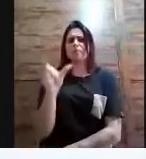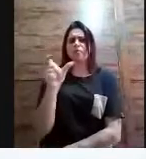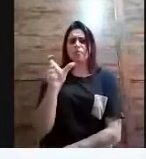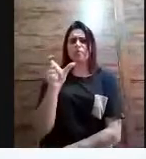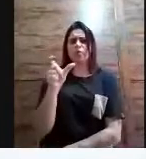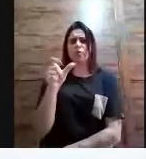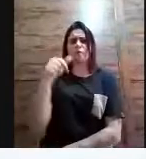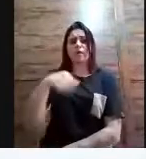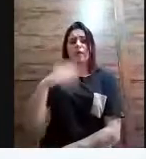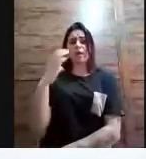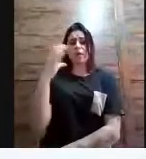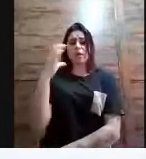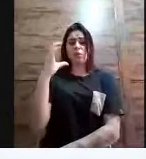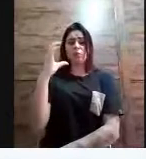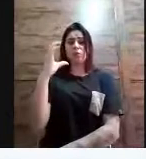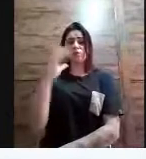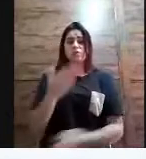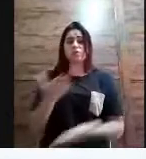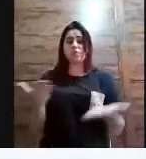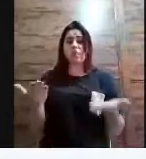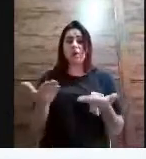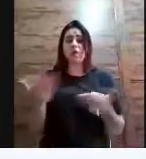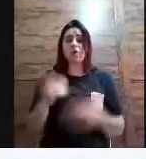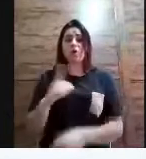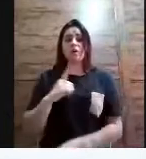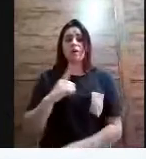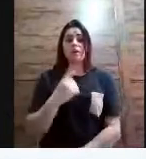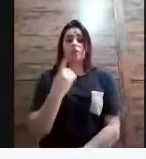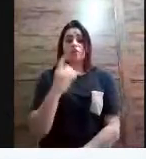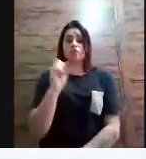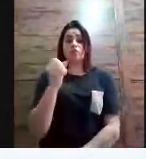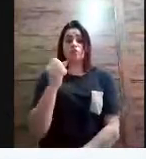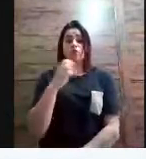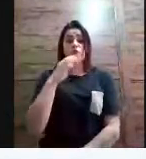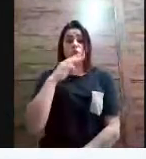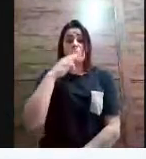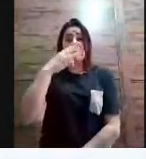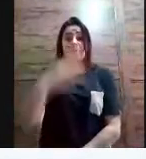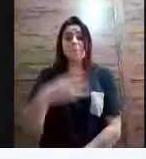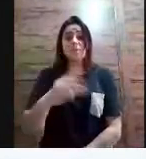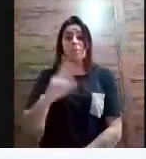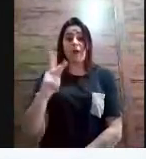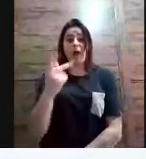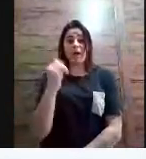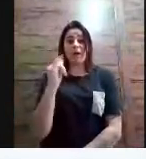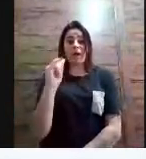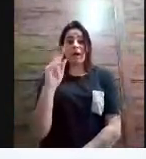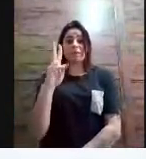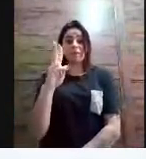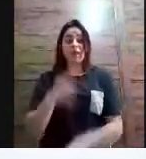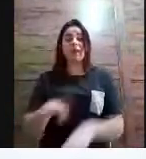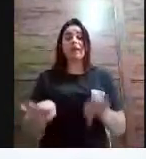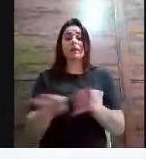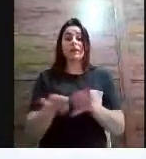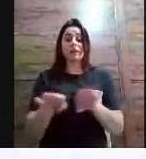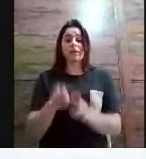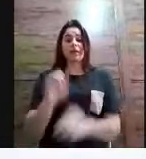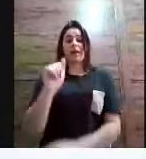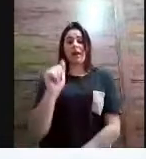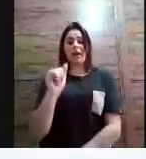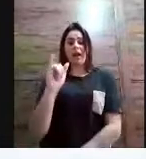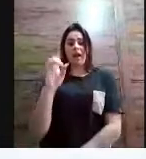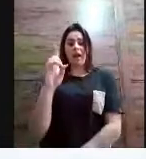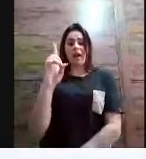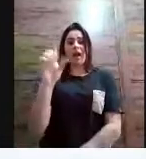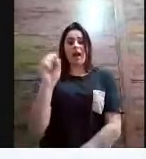eu sei que tem em torno de 18 mil HIV e AIDS, porque hoje em dia você, já há